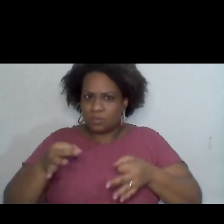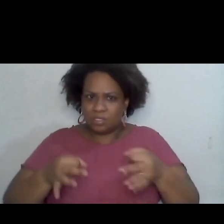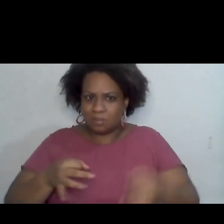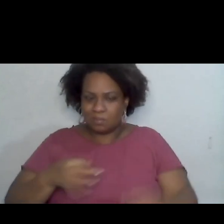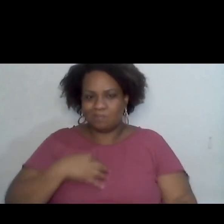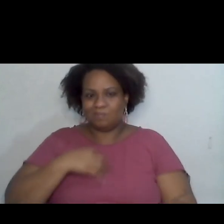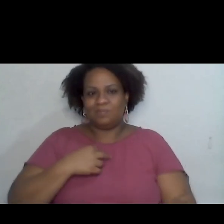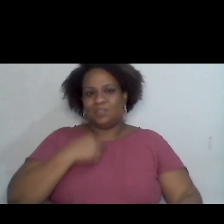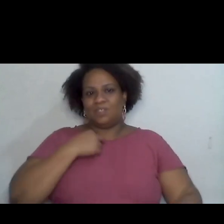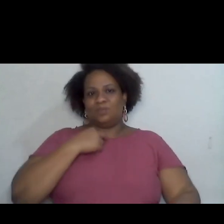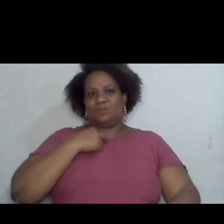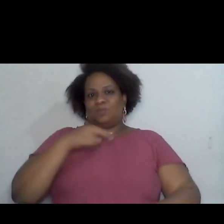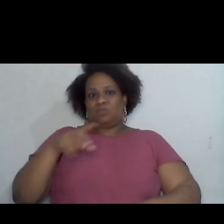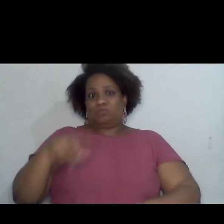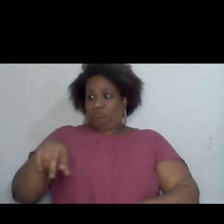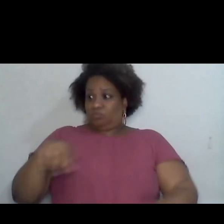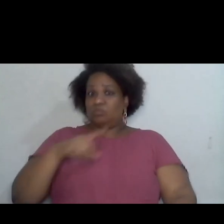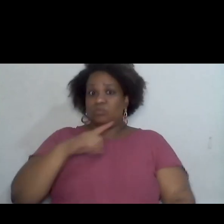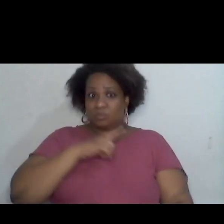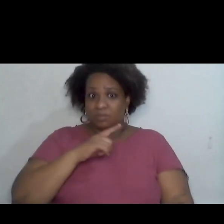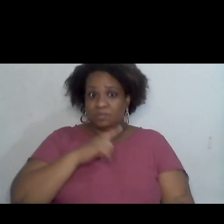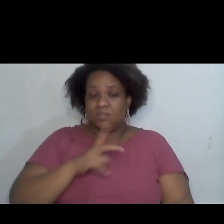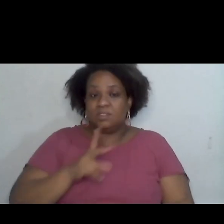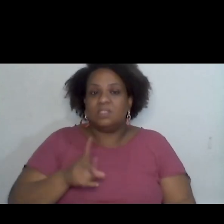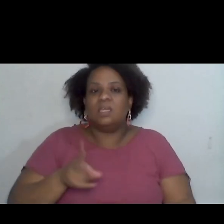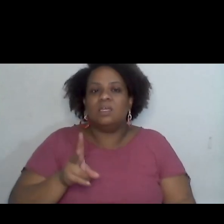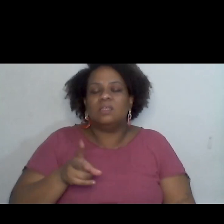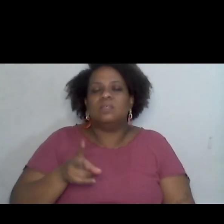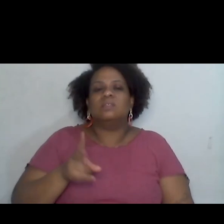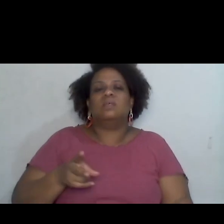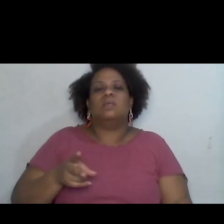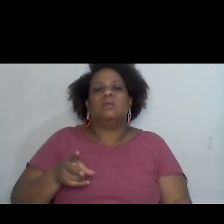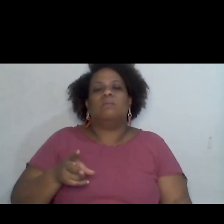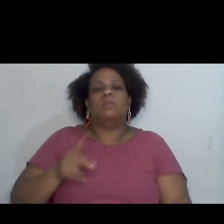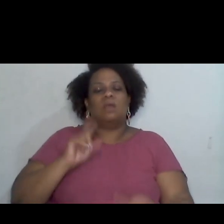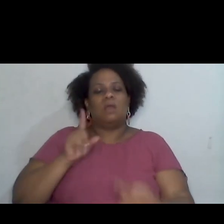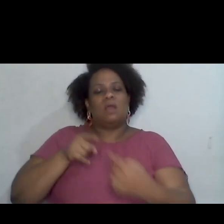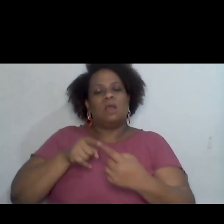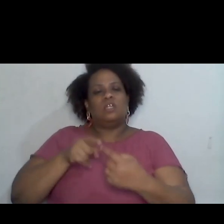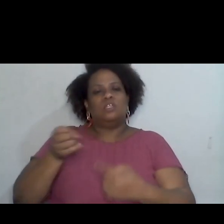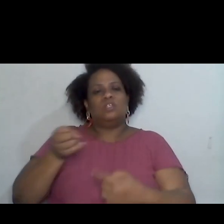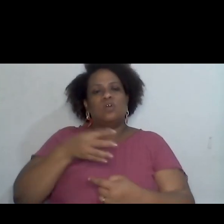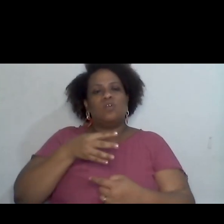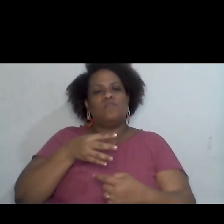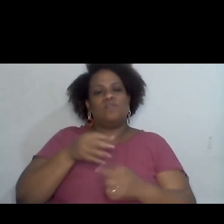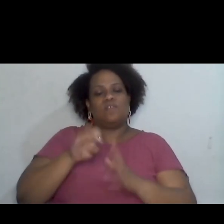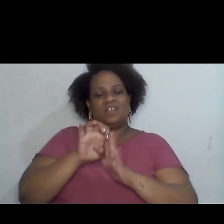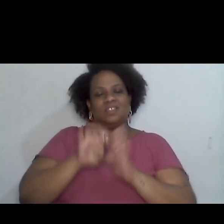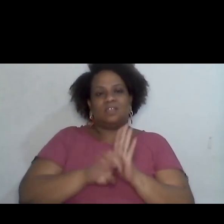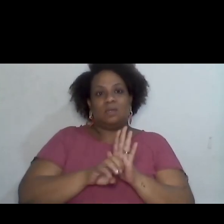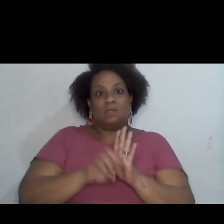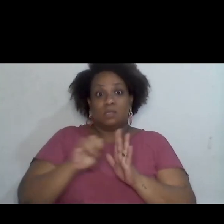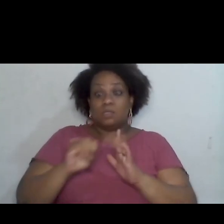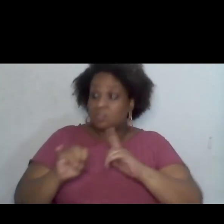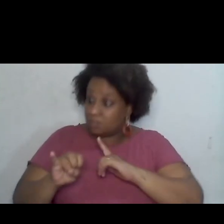sob risco, inclusive, de inabilitar as entidades a participarem do novo edital. Porque se eu pego uma entidade que estava no edital,